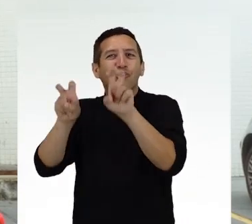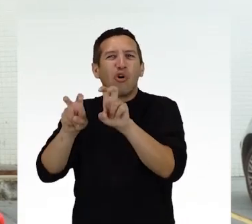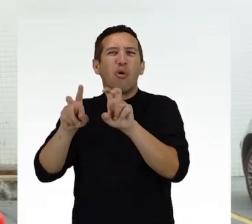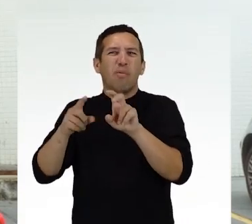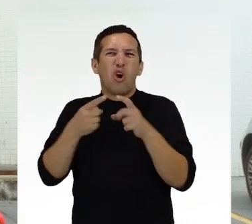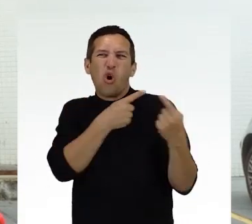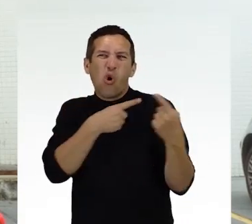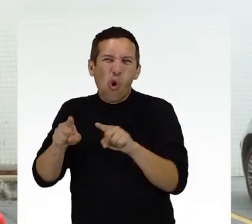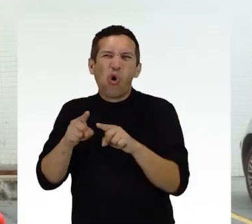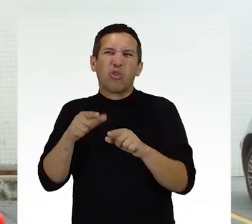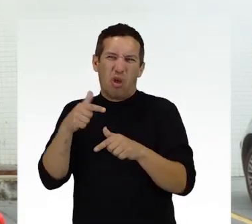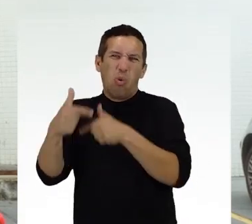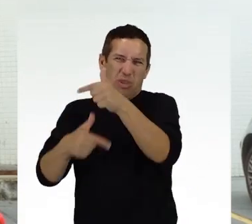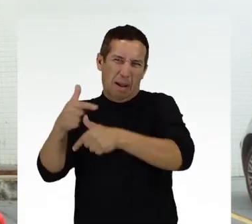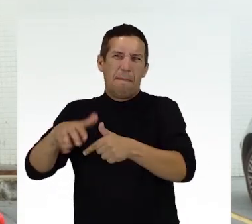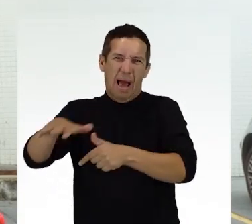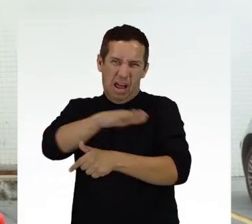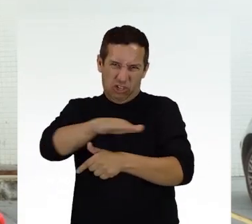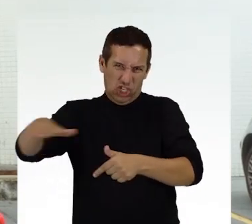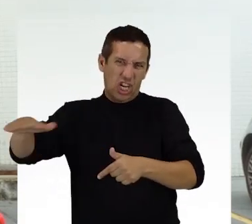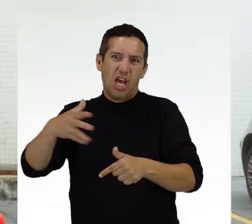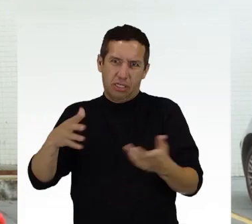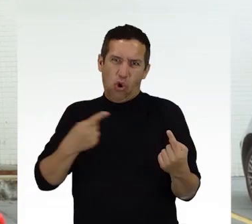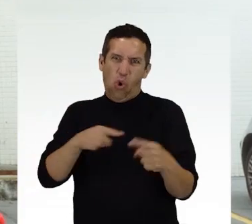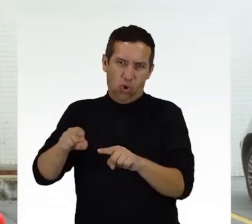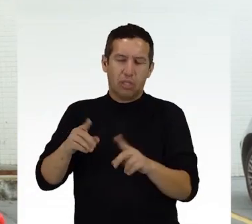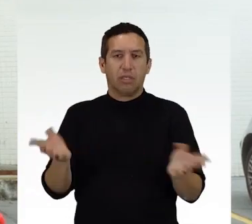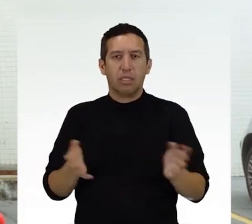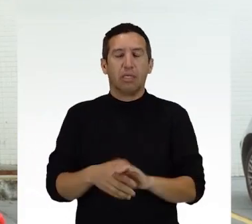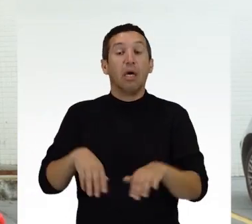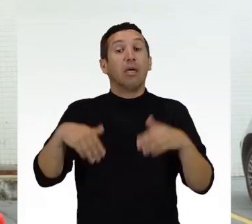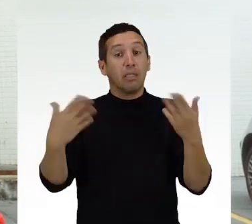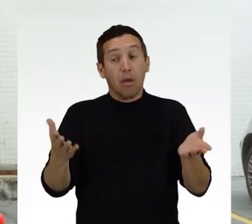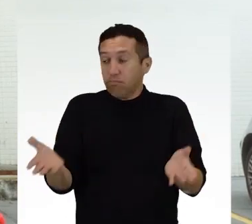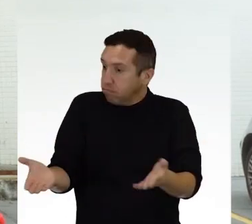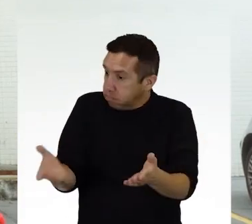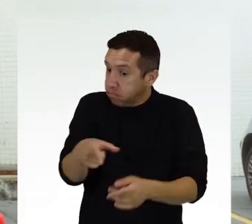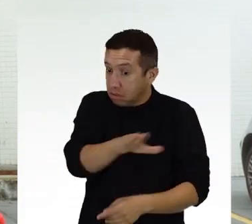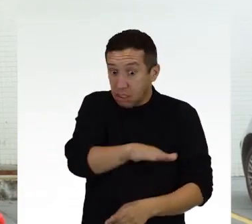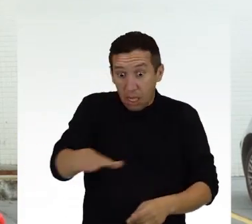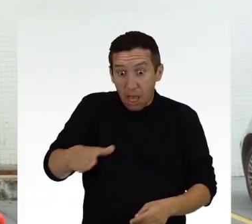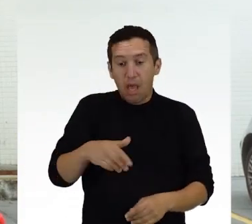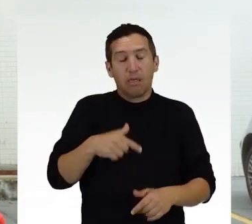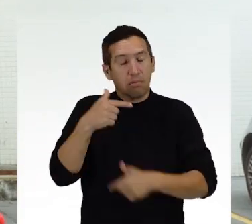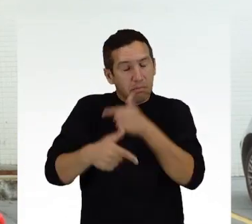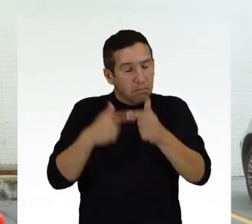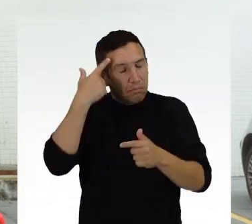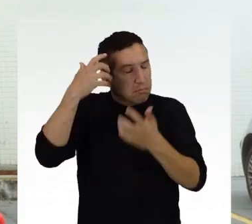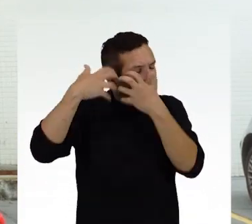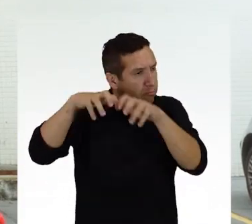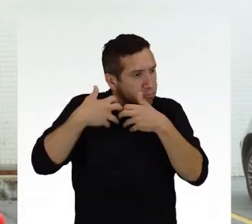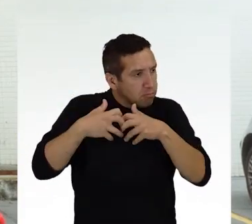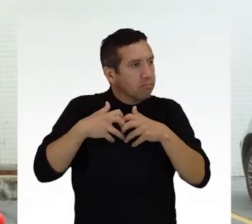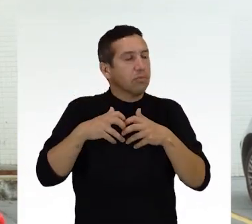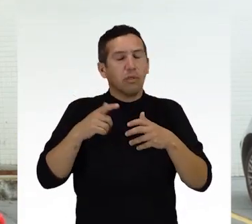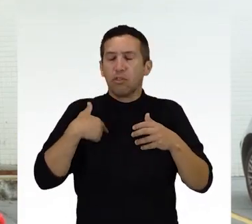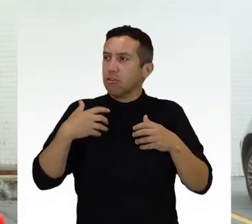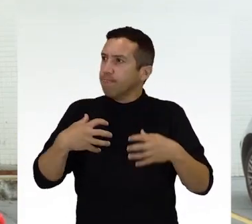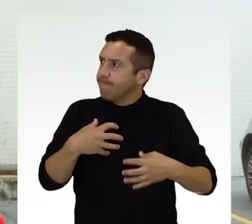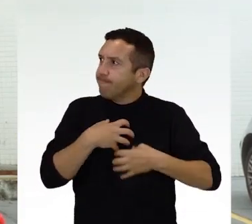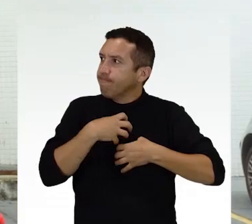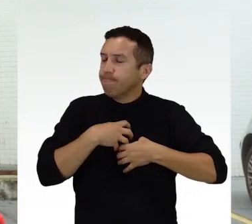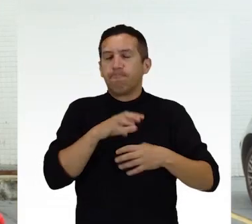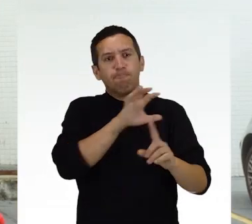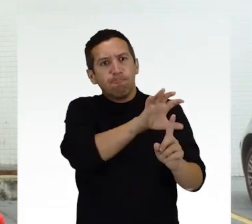após atividades em sala de aula sobre o combate ao trabalho infantil. O objetivo é promover a participação dessas